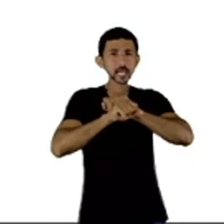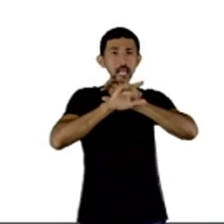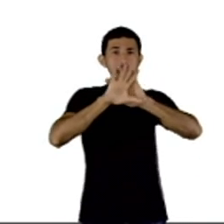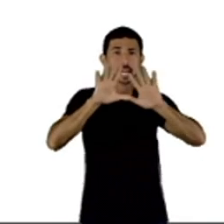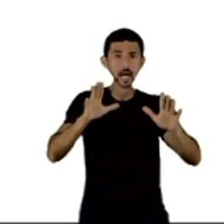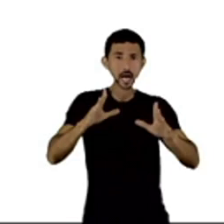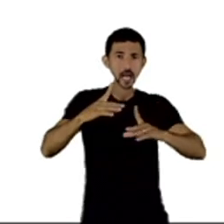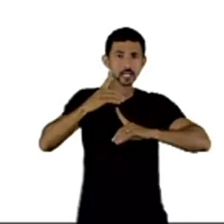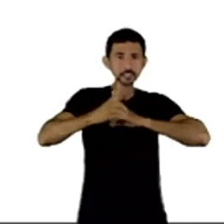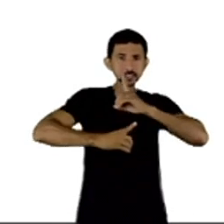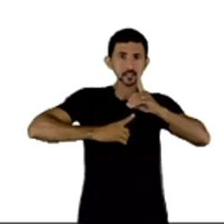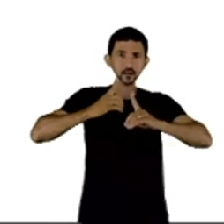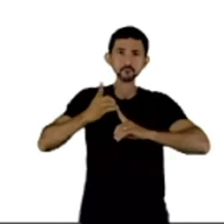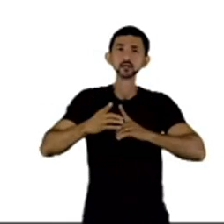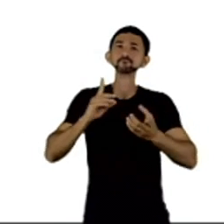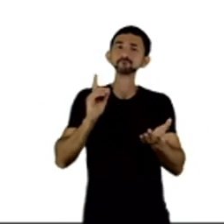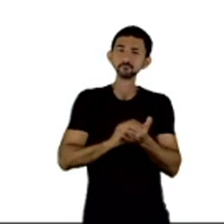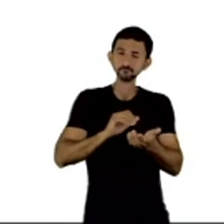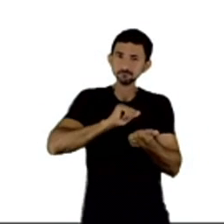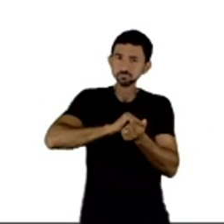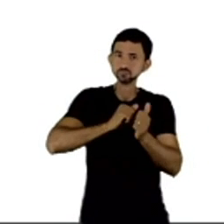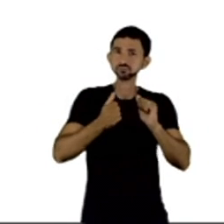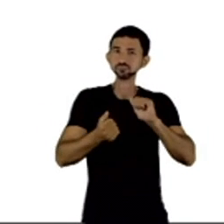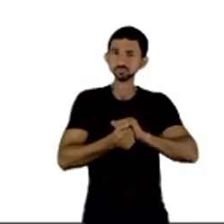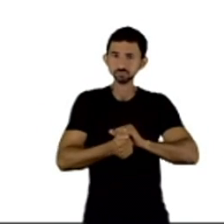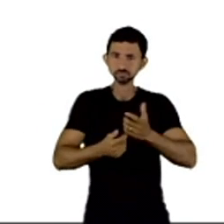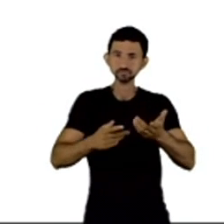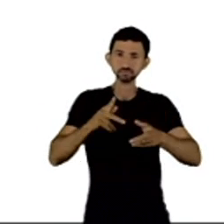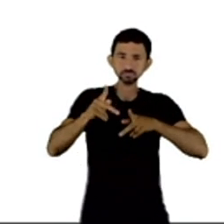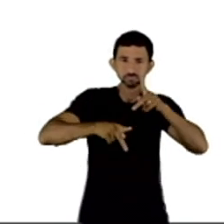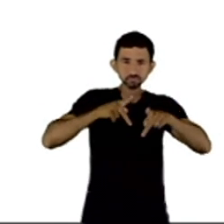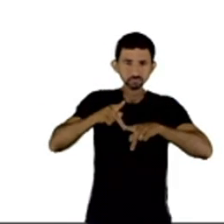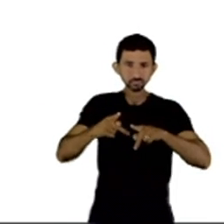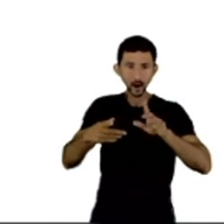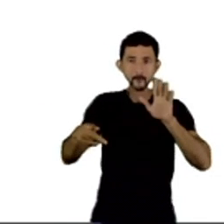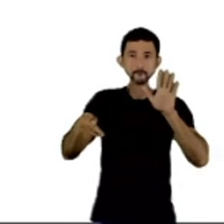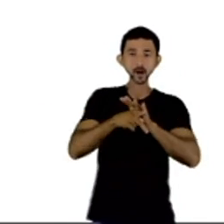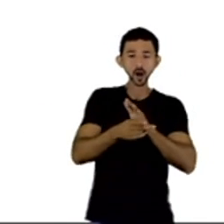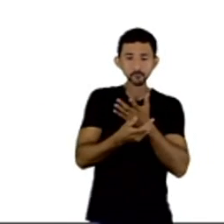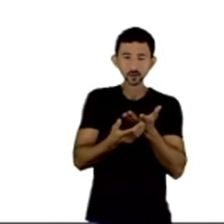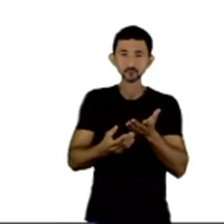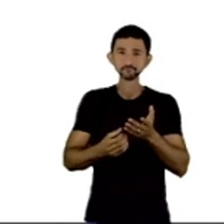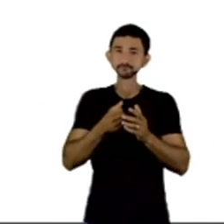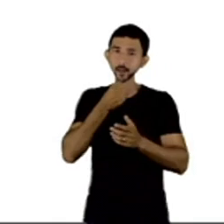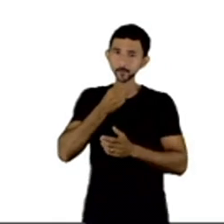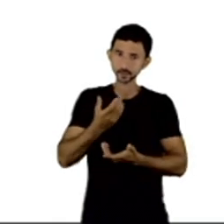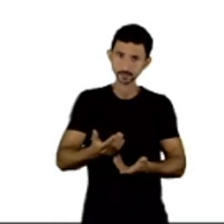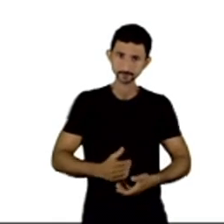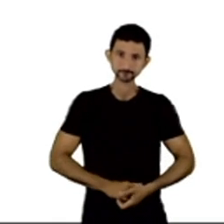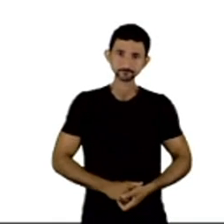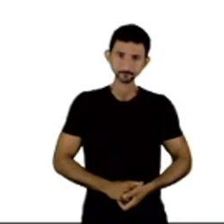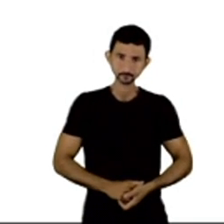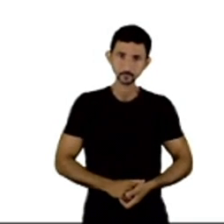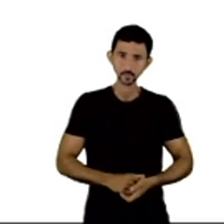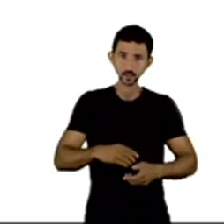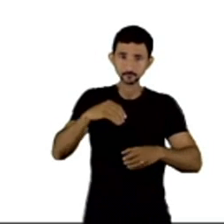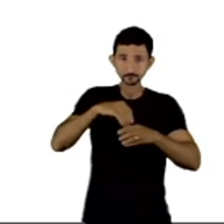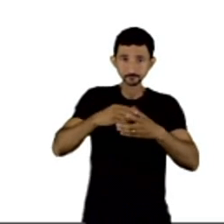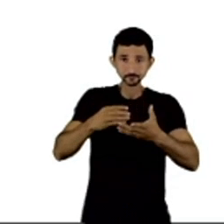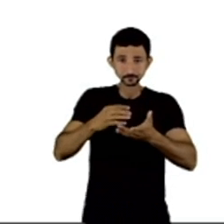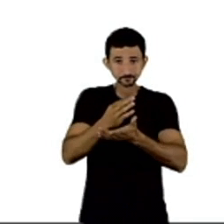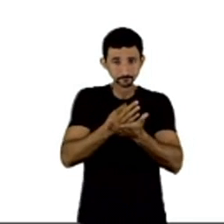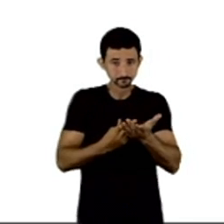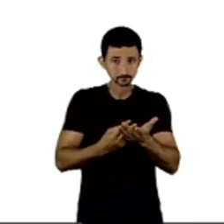e dinâmica, e se adequará ao público para o qual se volta. Dentro da